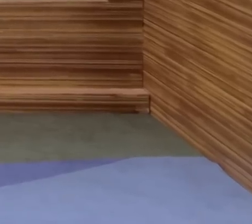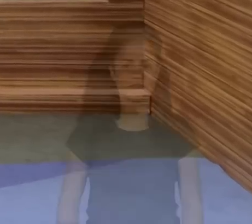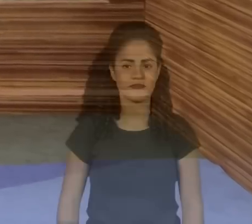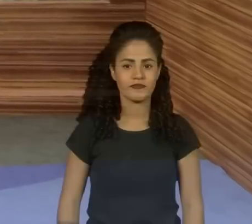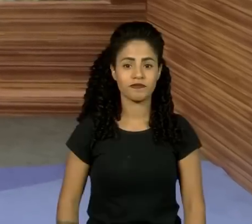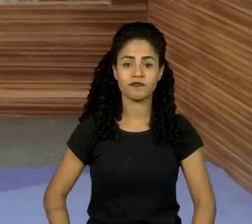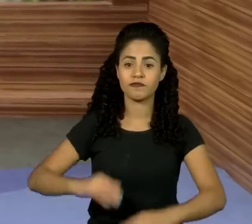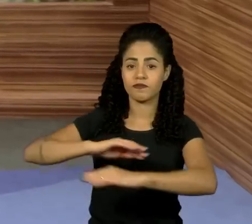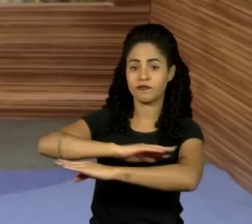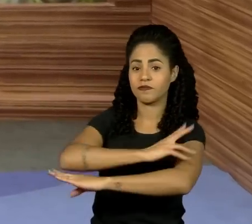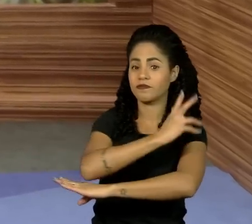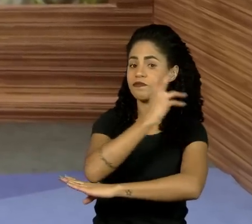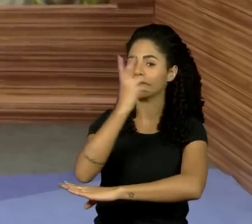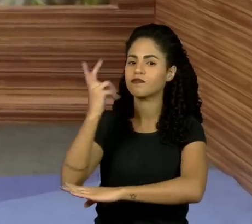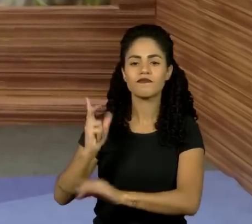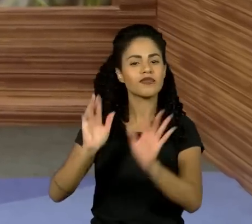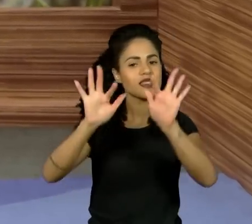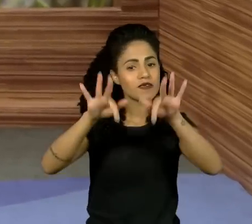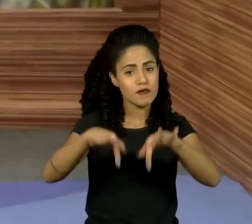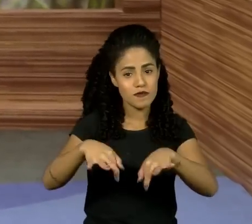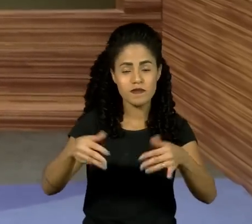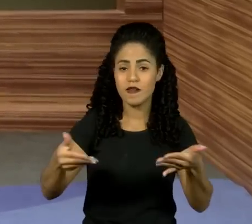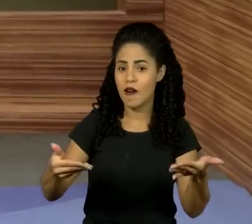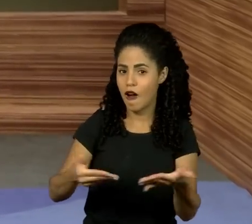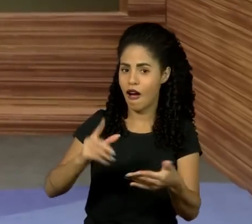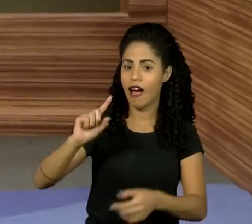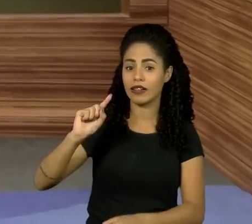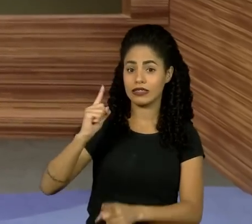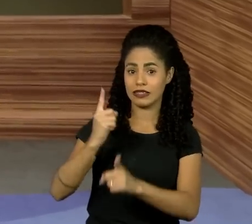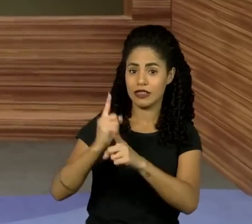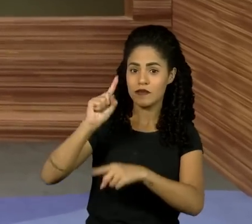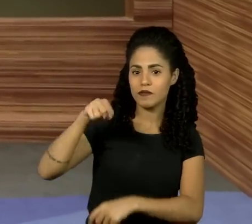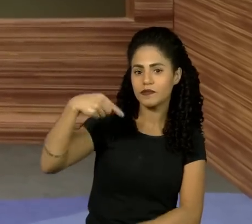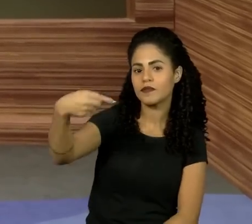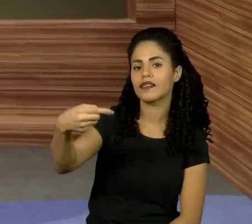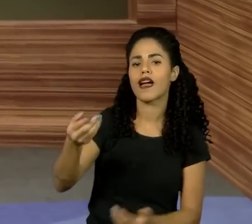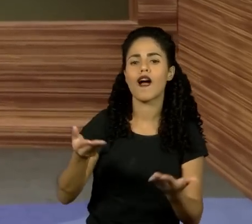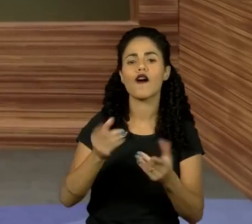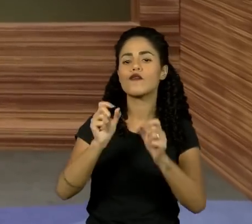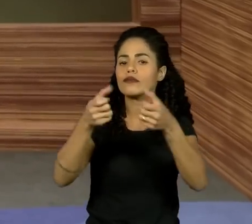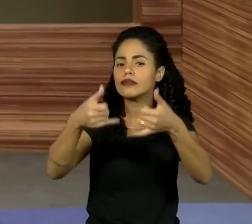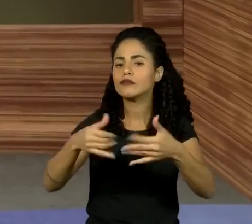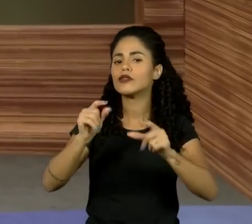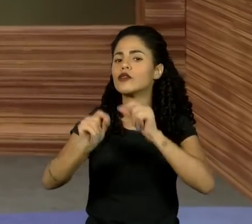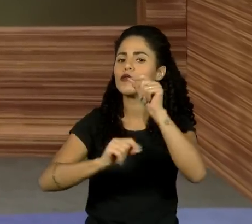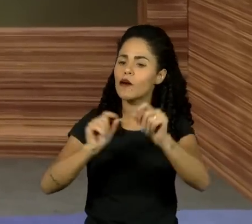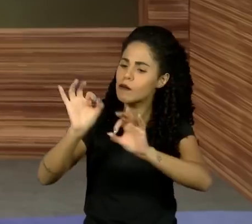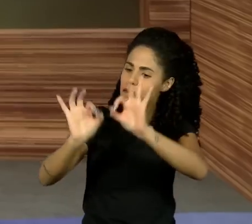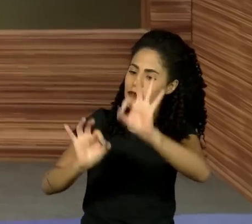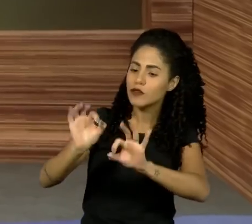O Repórter Eco de hoje fica por aqui. A gente se encontra no próximo programa com mais